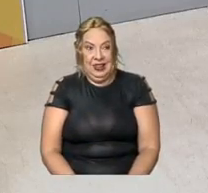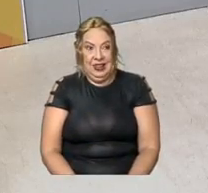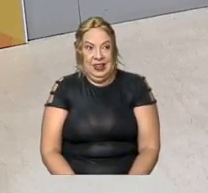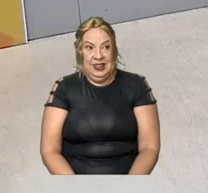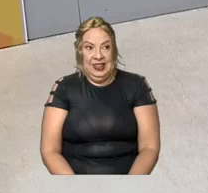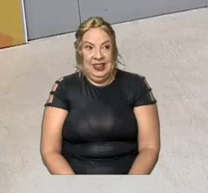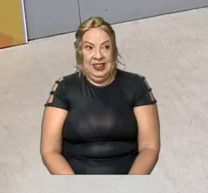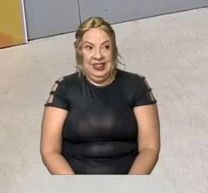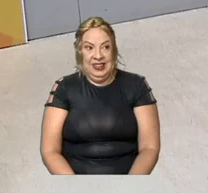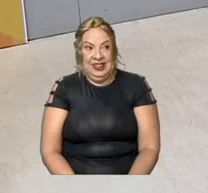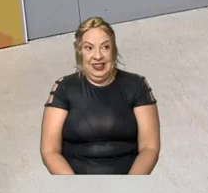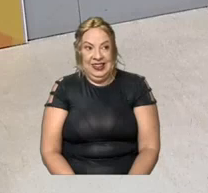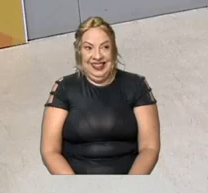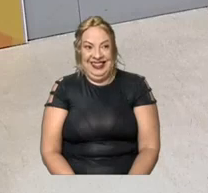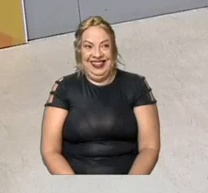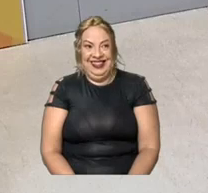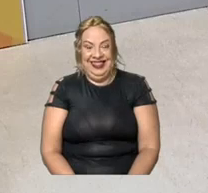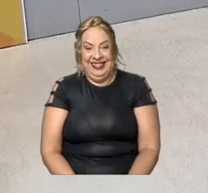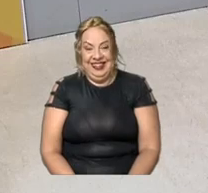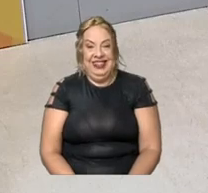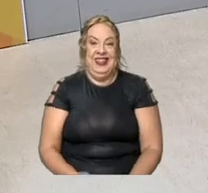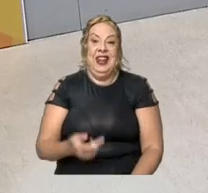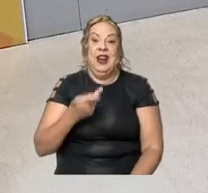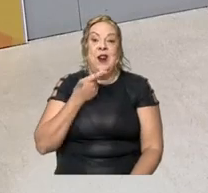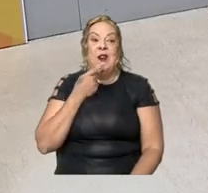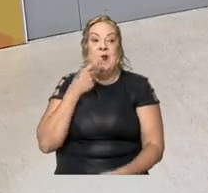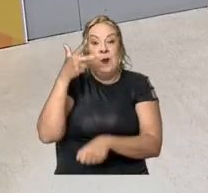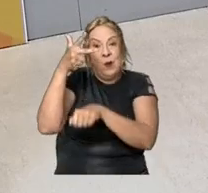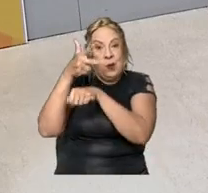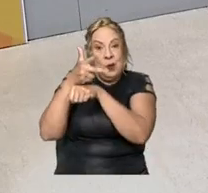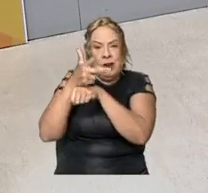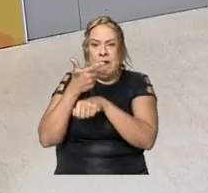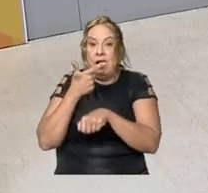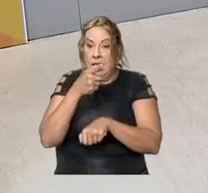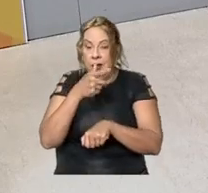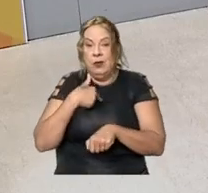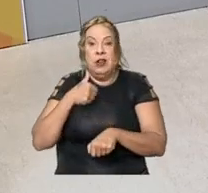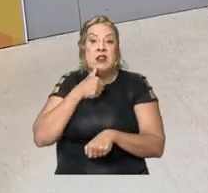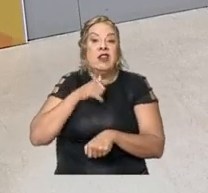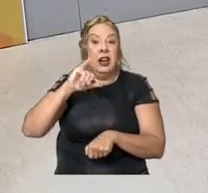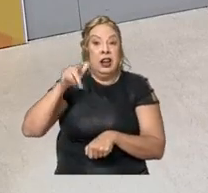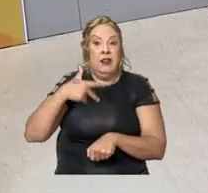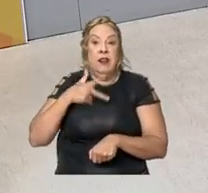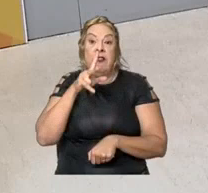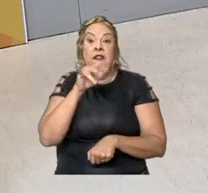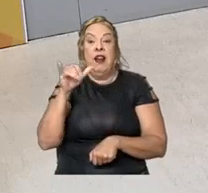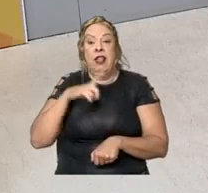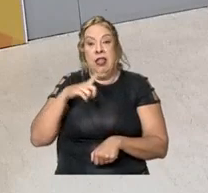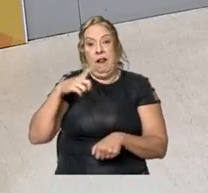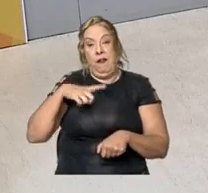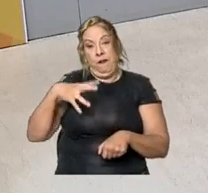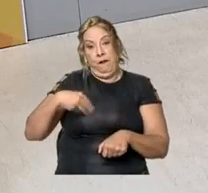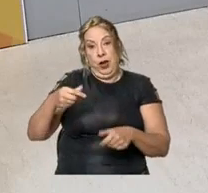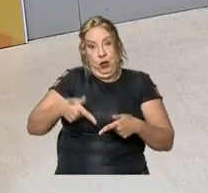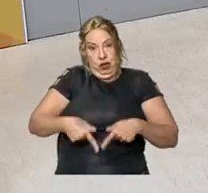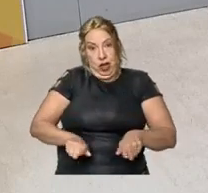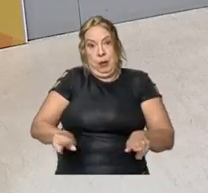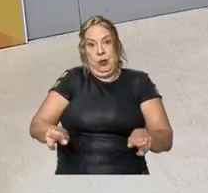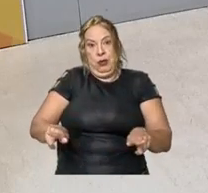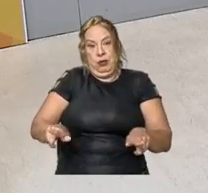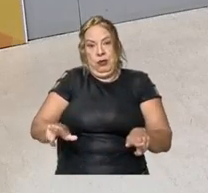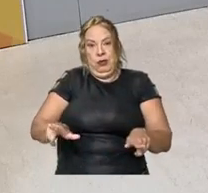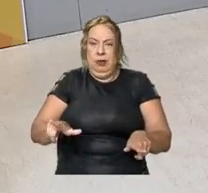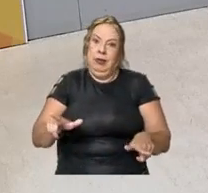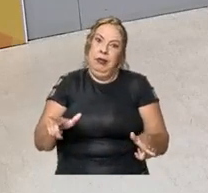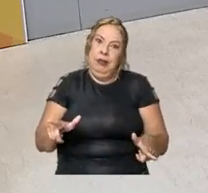Beca, mãe de Ná. Deus te ouça. Beca, mãe de Ná. Ó, vocês vão acreditar assim, né? Na